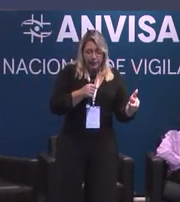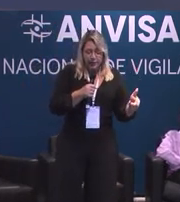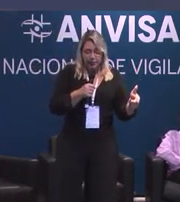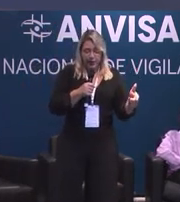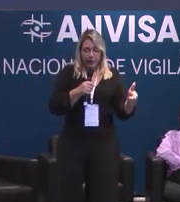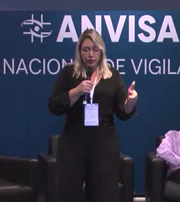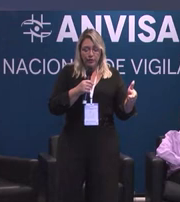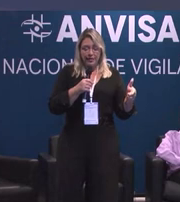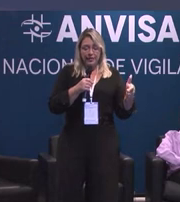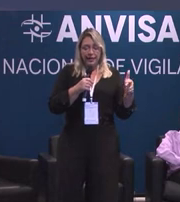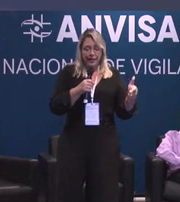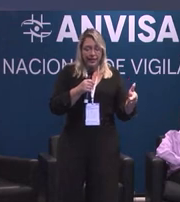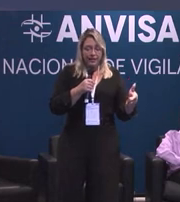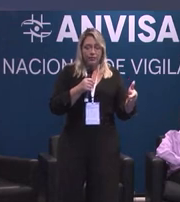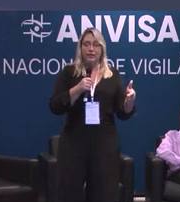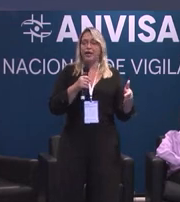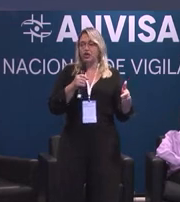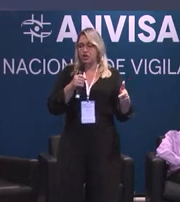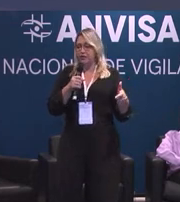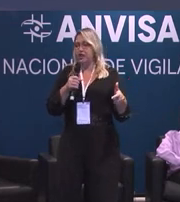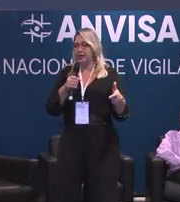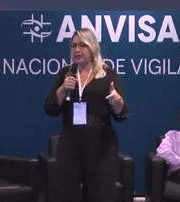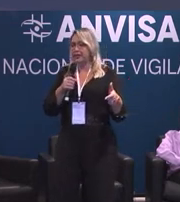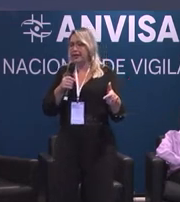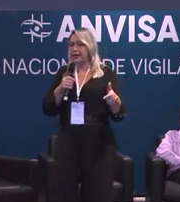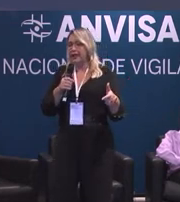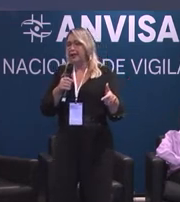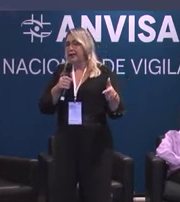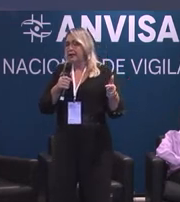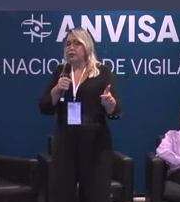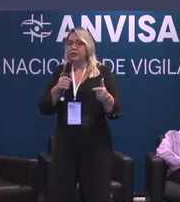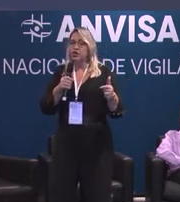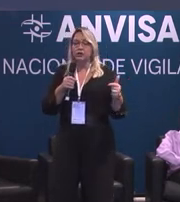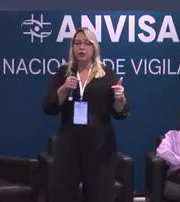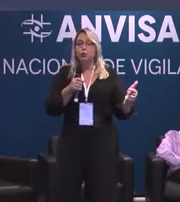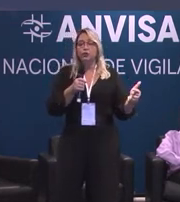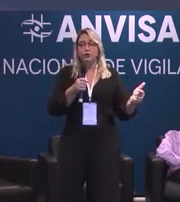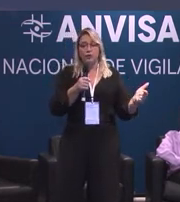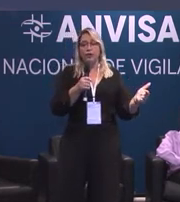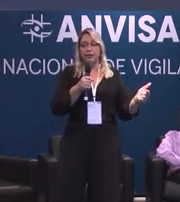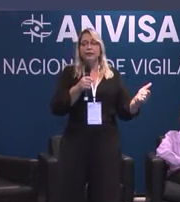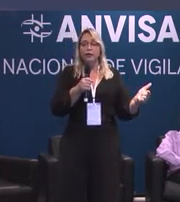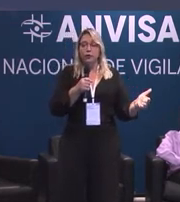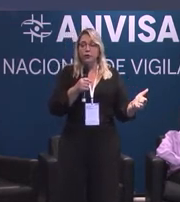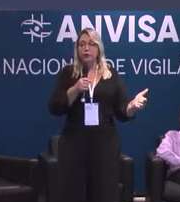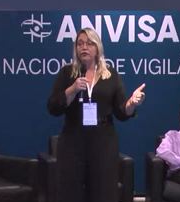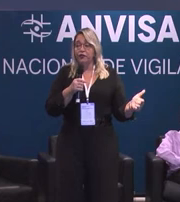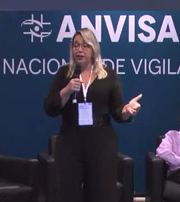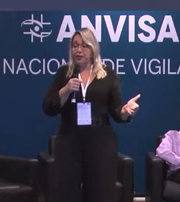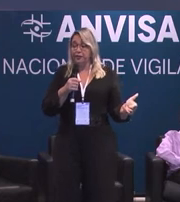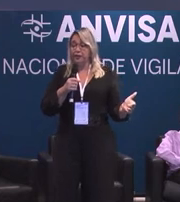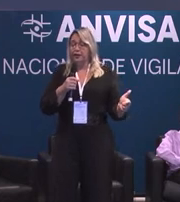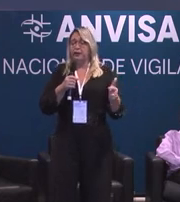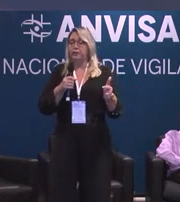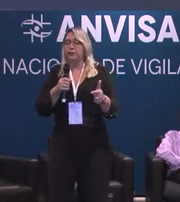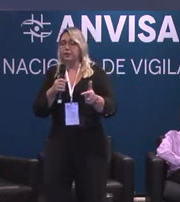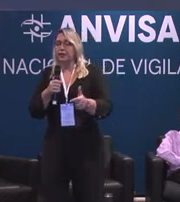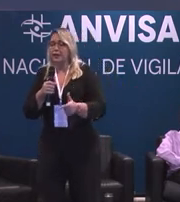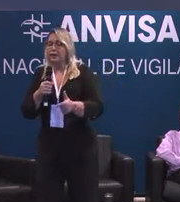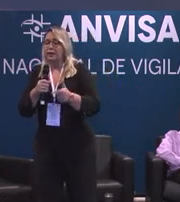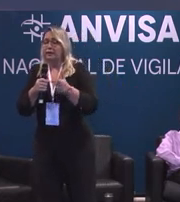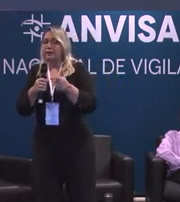Reconhecimento da importância da lei de criação de taxas da vigilância sanitária. Não existe tributo sem uma lei anterior que o defina. Então, se